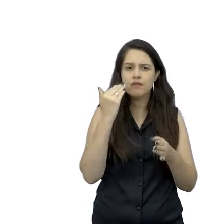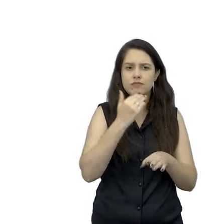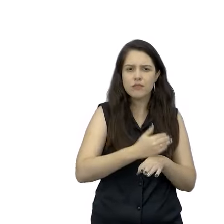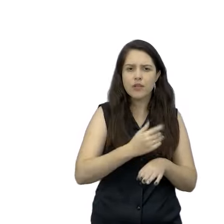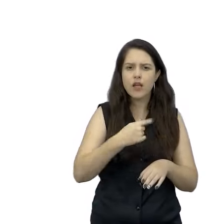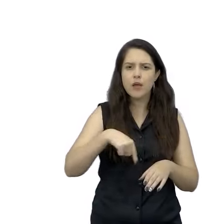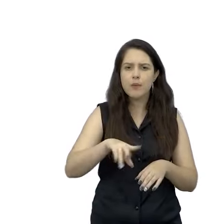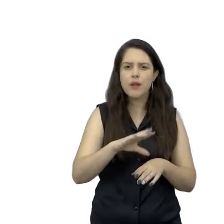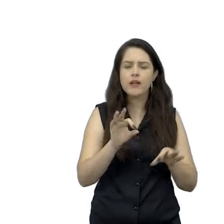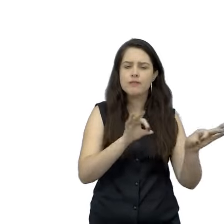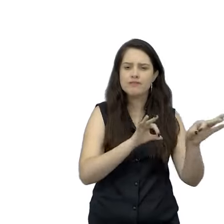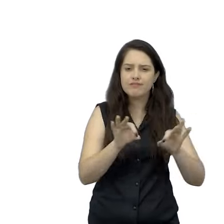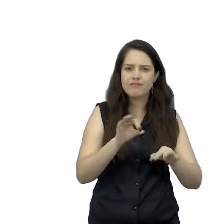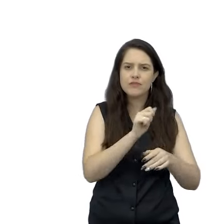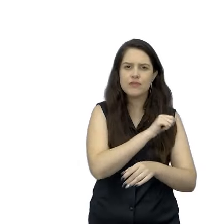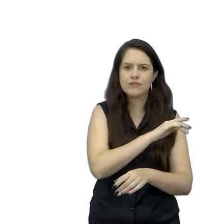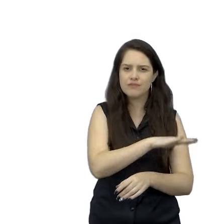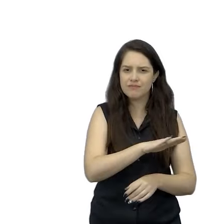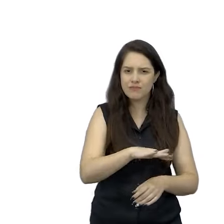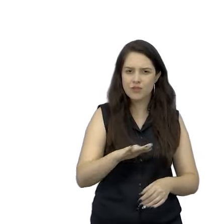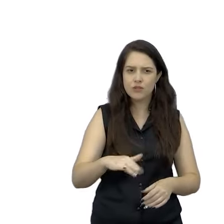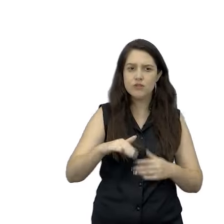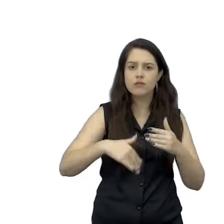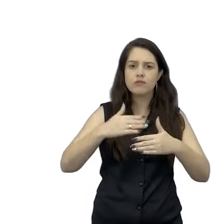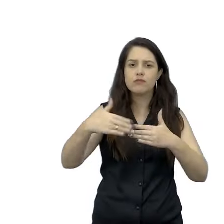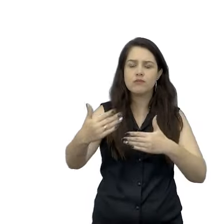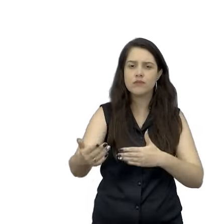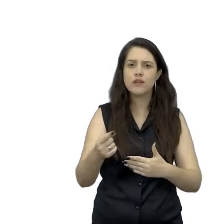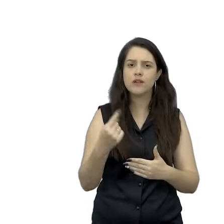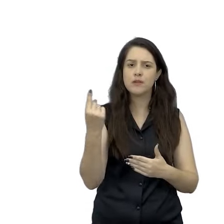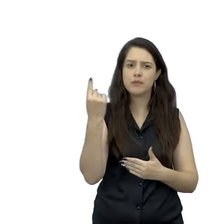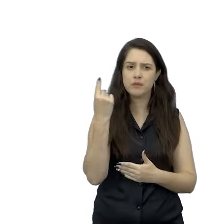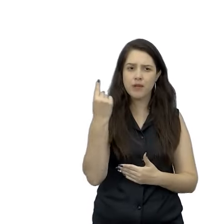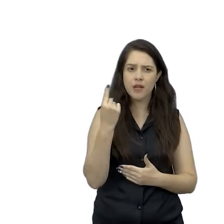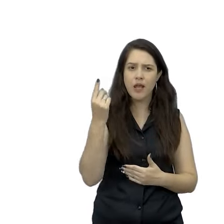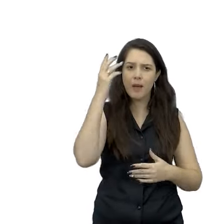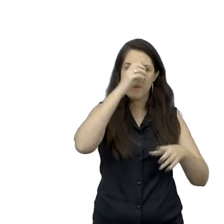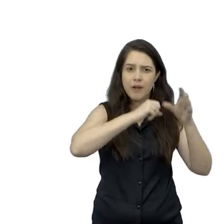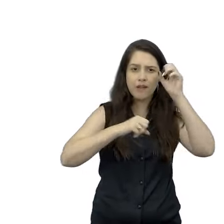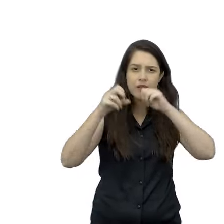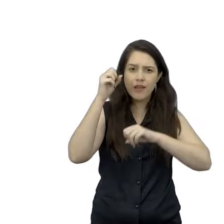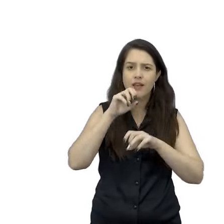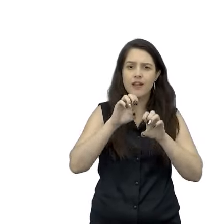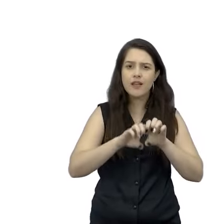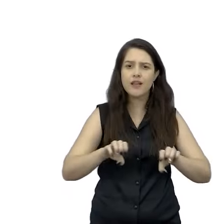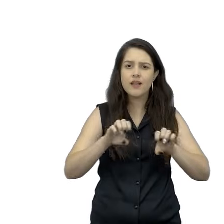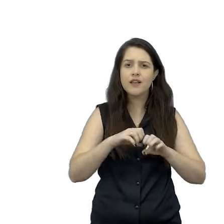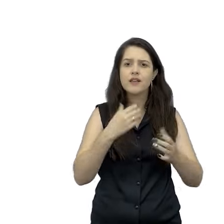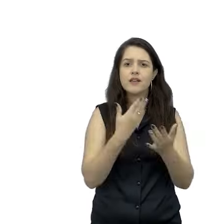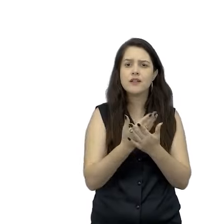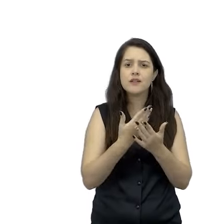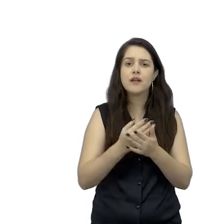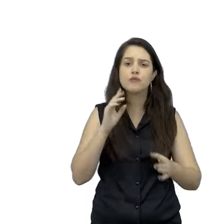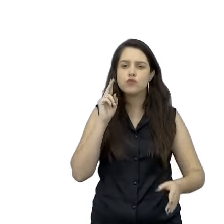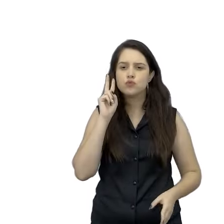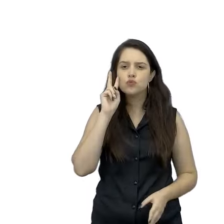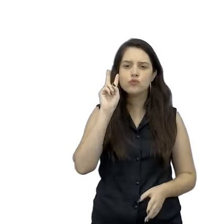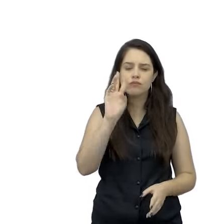sua trajetória para o seriano seguinte. As evidências internacionais, elas indicam que ajustar a prioridades